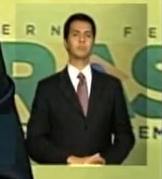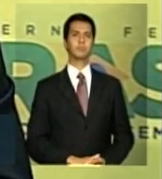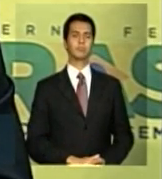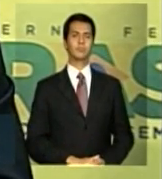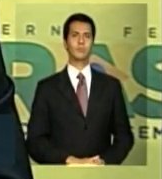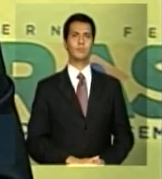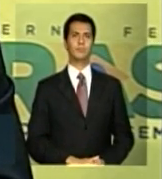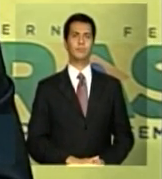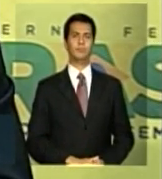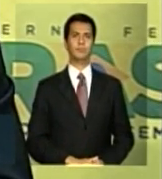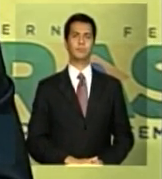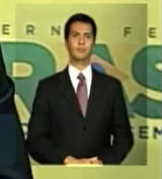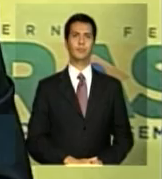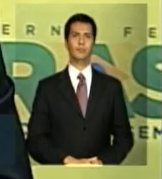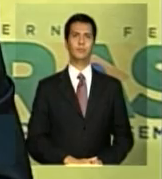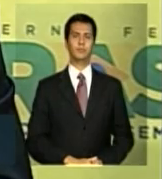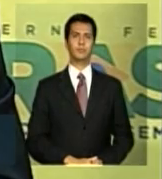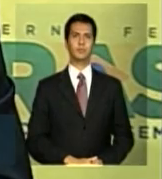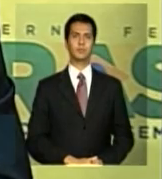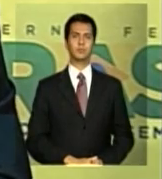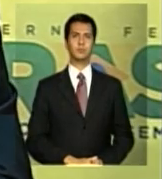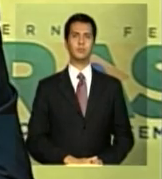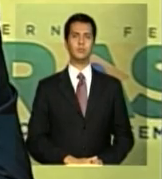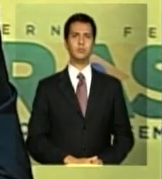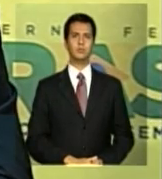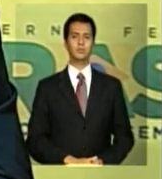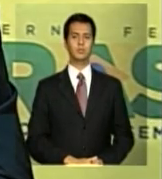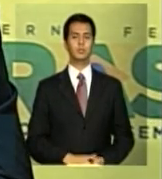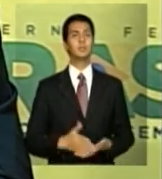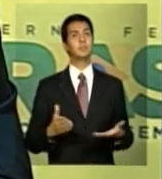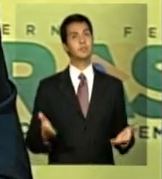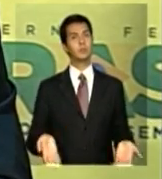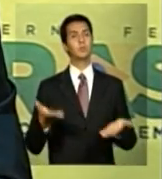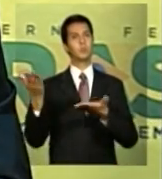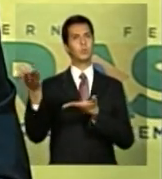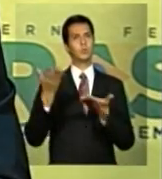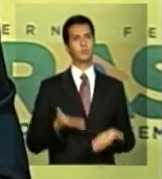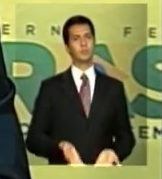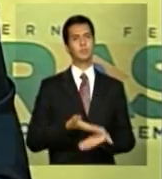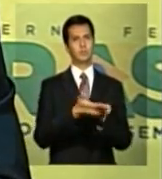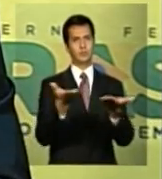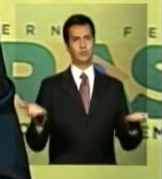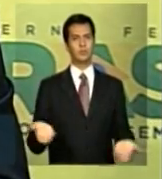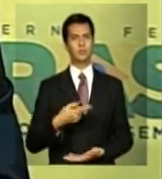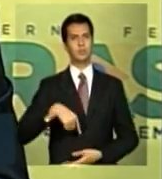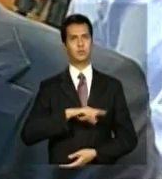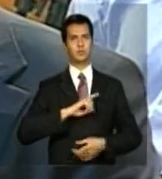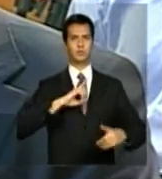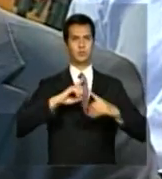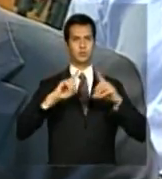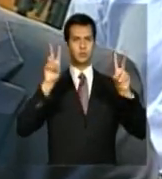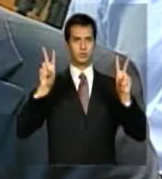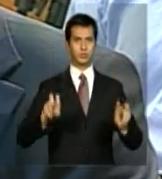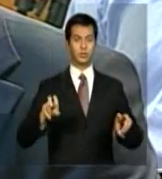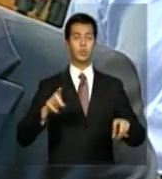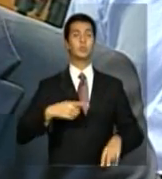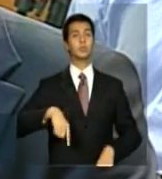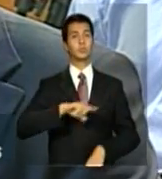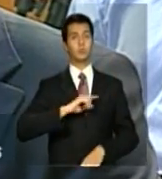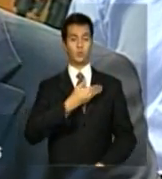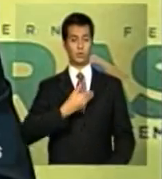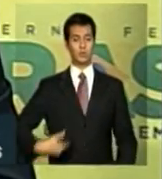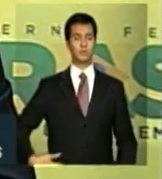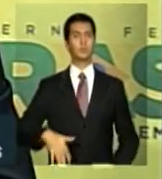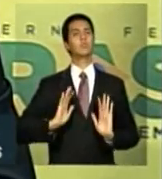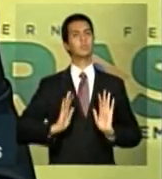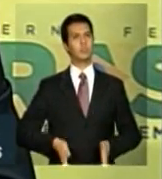Então, portanto, eu convidei vocês aqui para tratar desse tema, dizer da nossa convicção que o governo cumpriu o seu